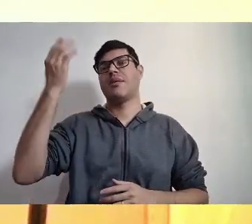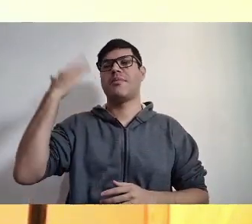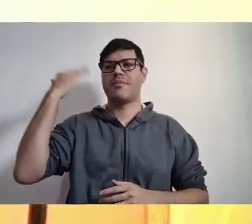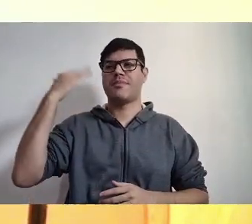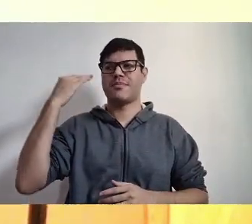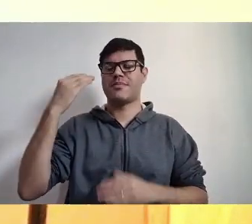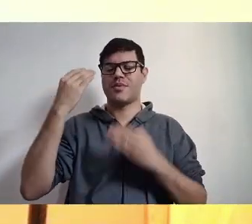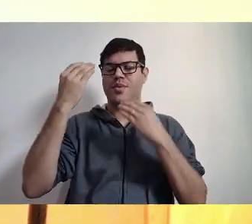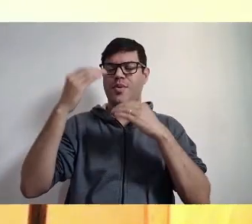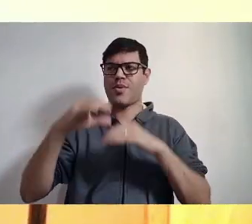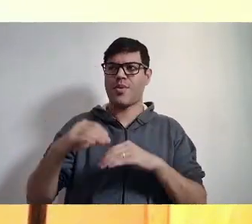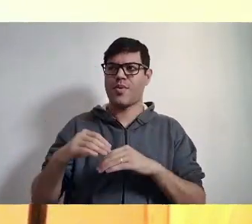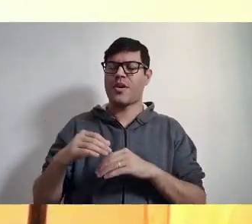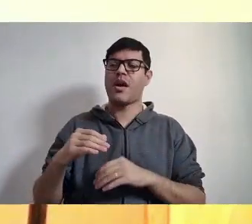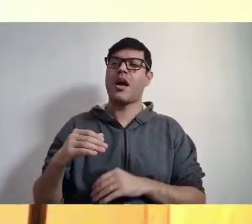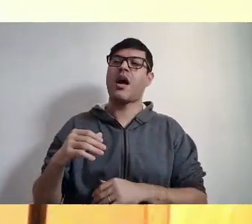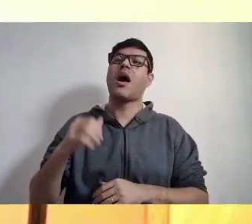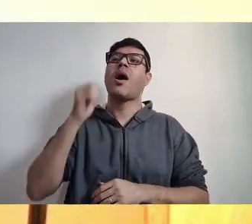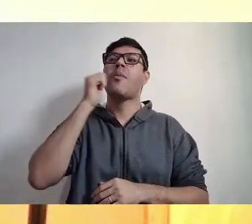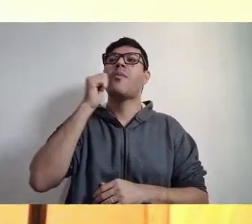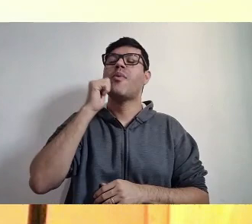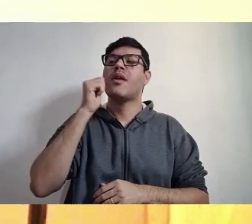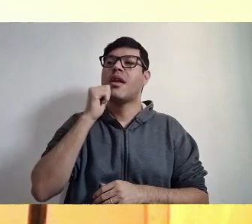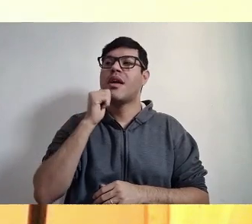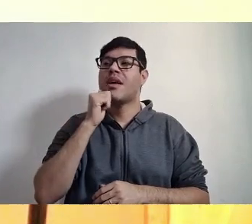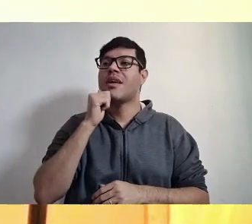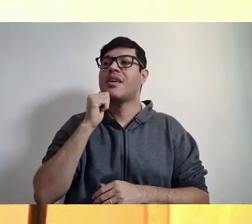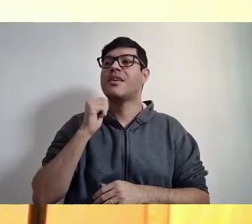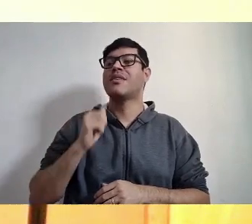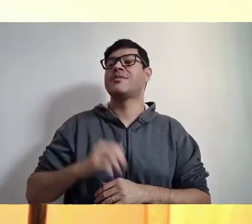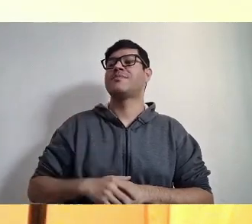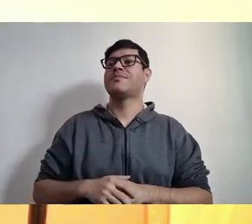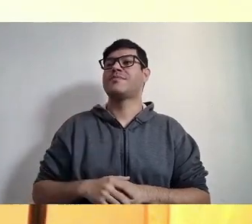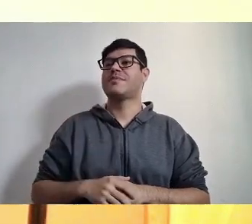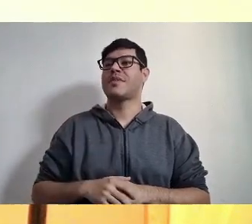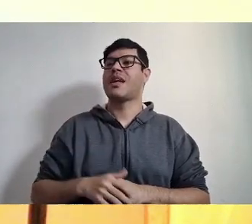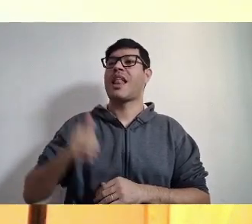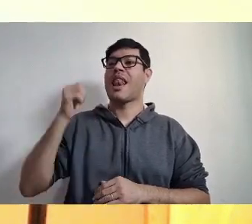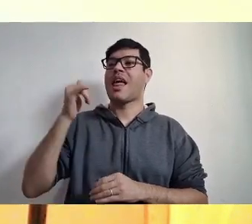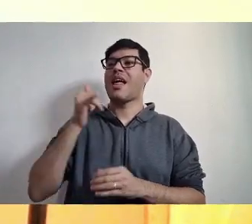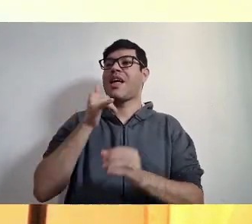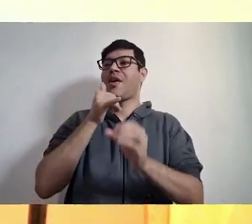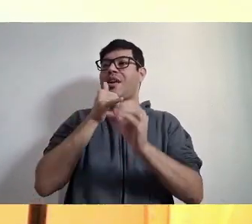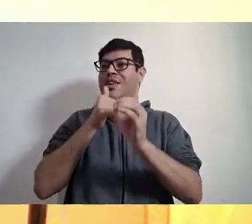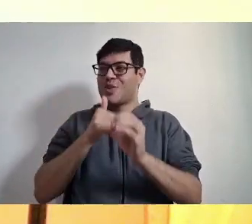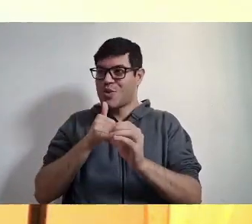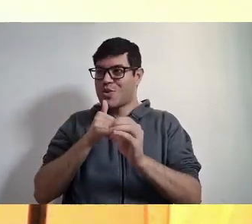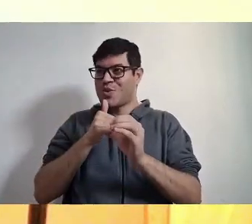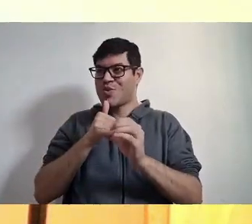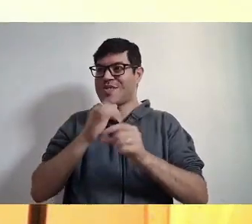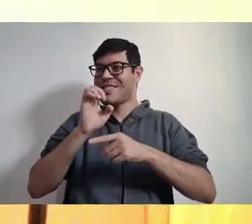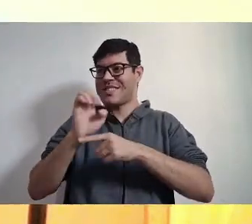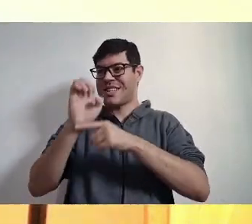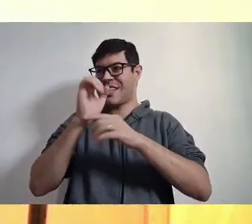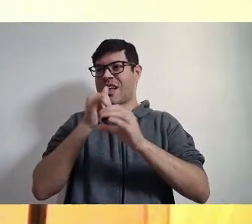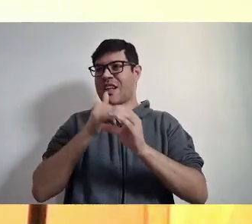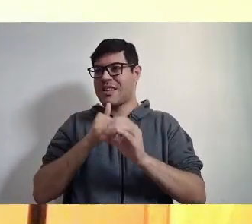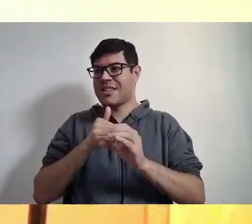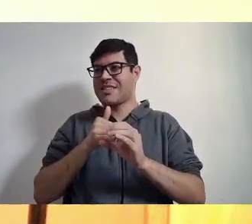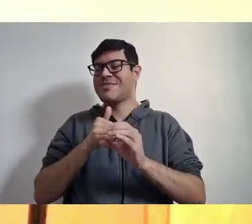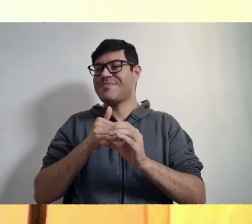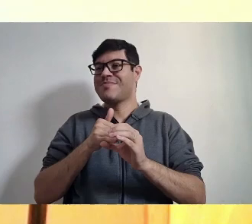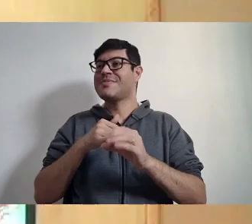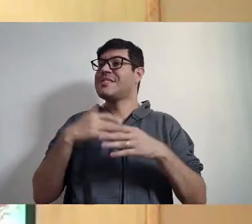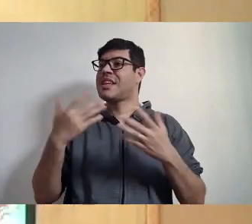moça do Rio Grande do Sul que passou em primeiro lugar, ela assumiu. A Ana, A gaúcha, competitíssima ela também, viu? E Depois, não está mais hoje. você lembra dela,